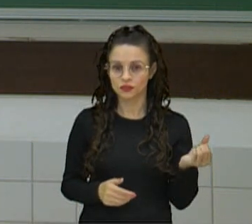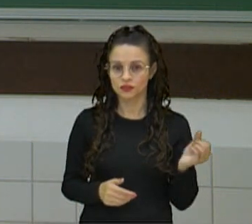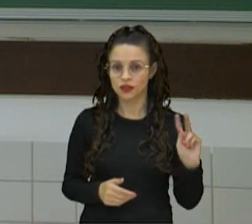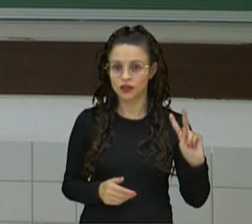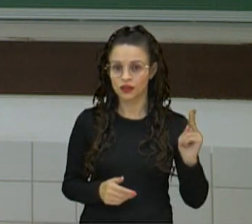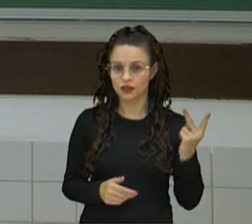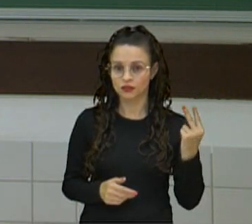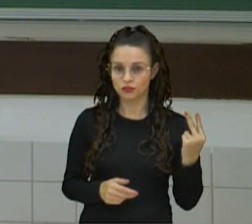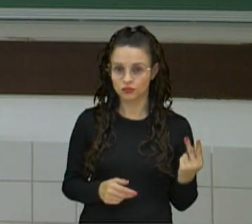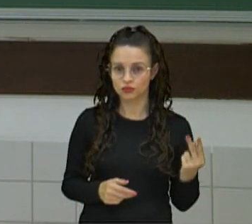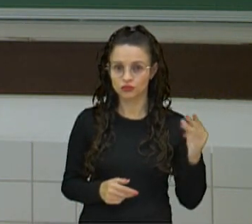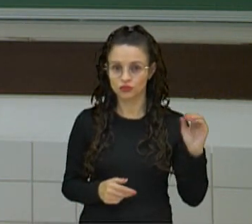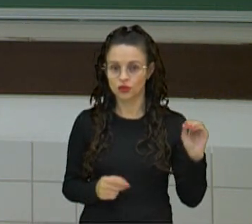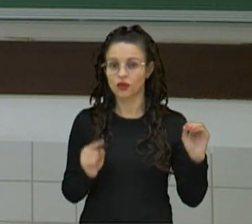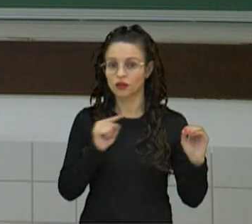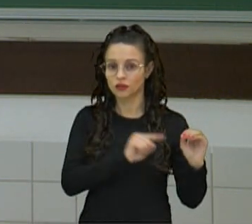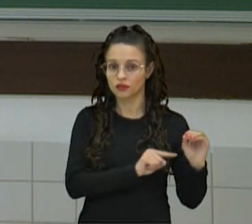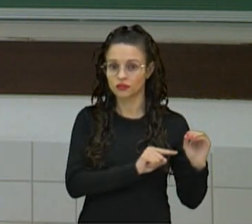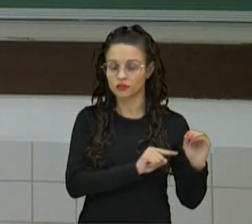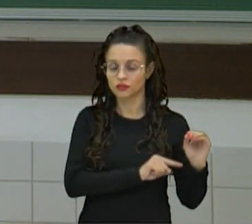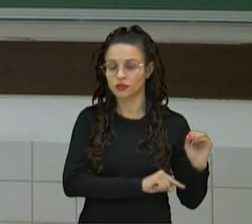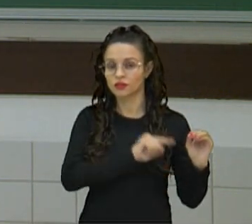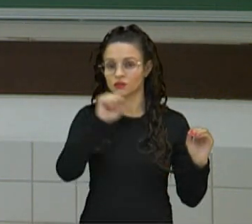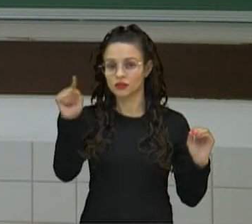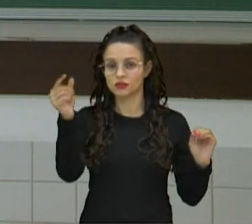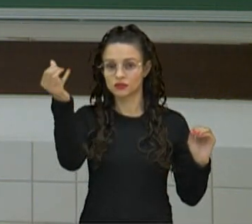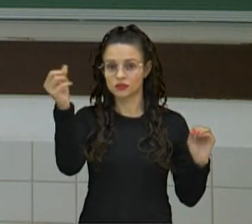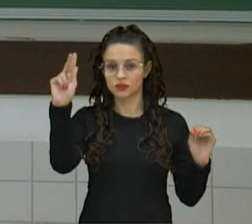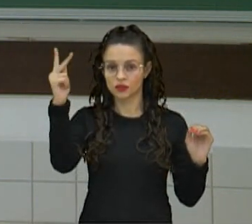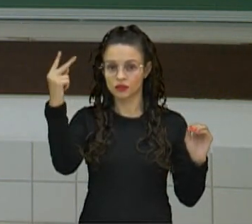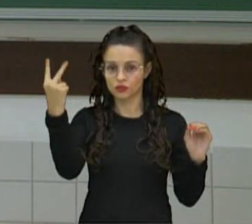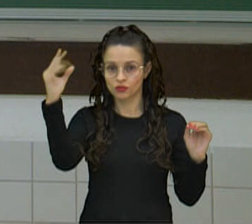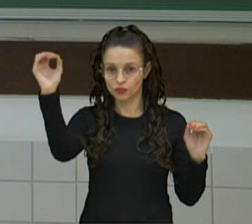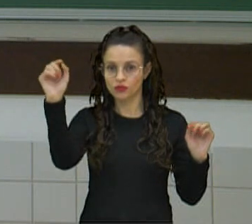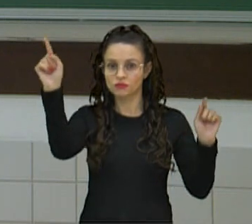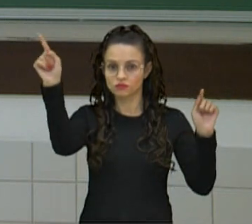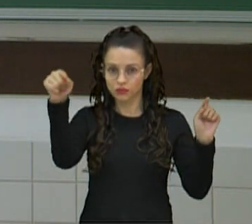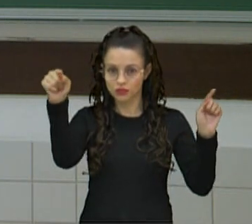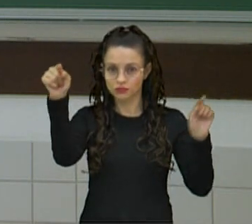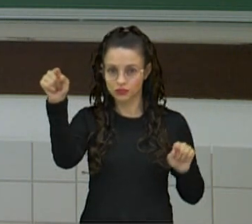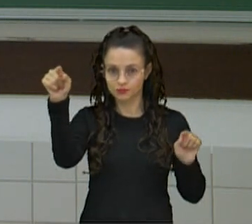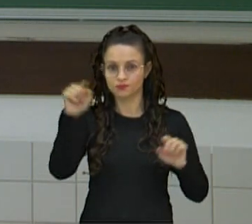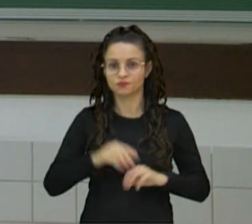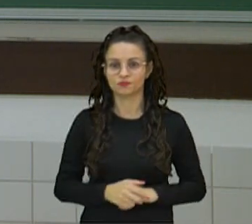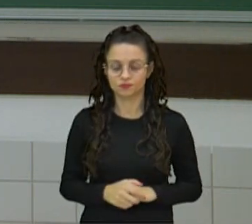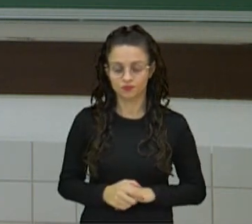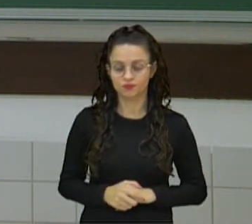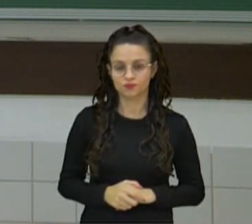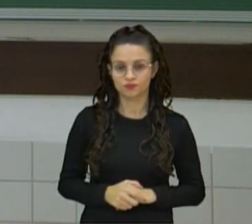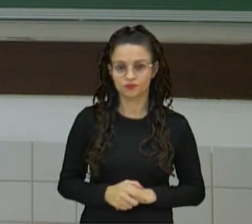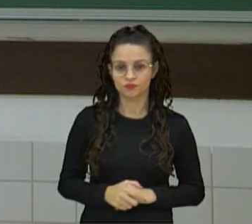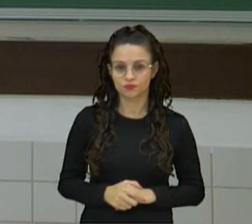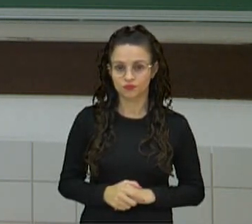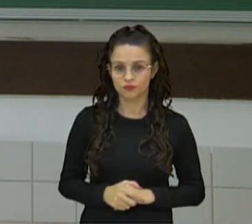6H2O aqui nos reagentes, 6H2O lá nos produtos, cai fora. Tenho